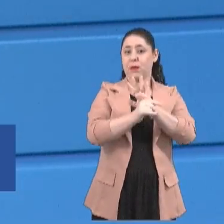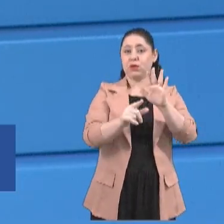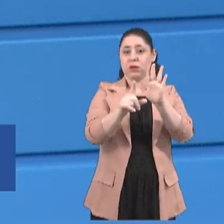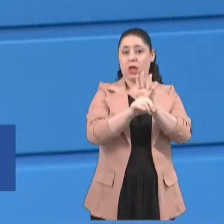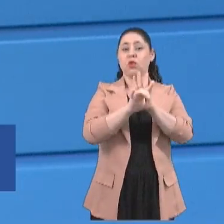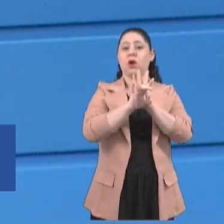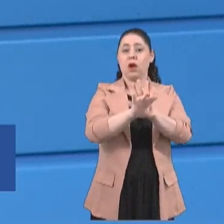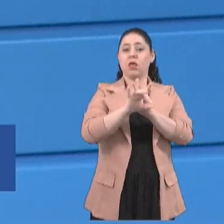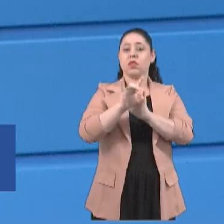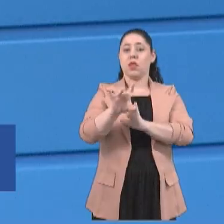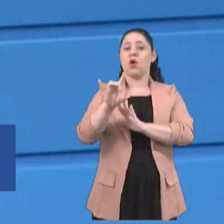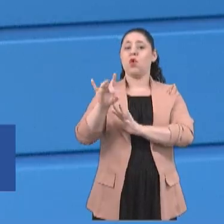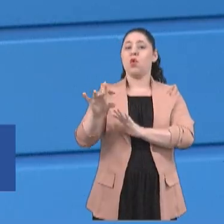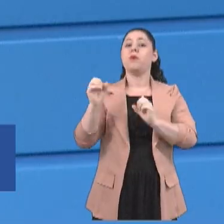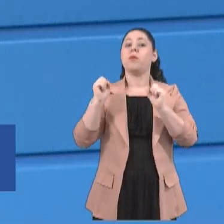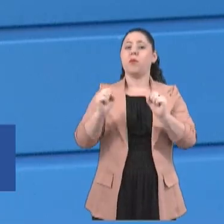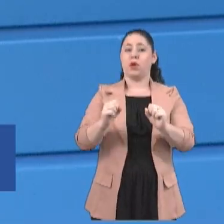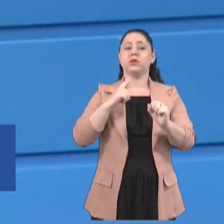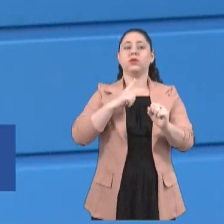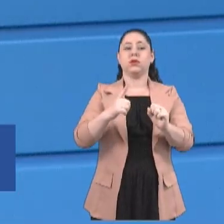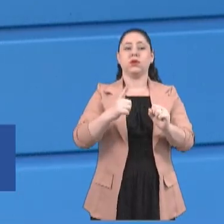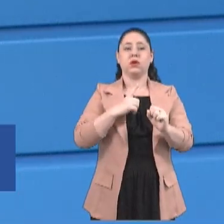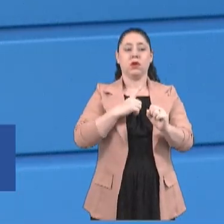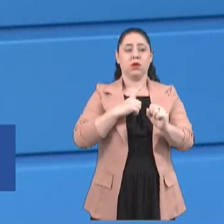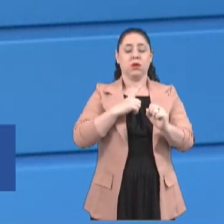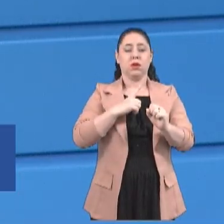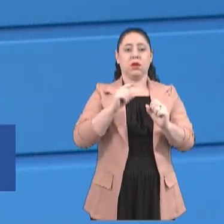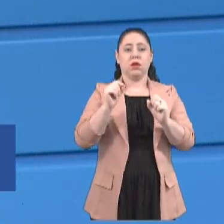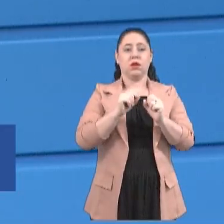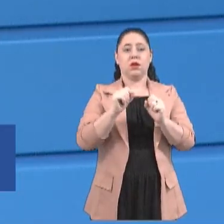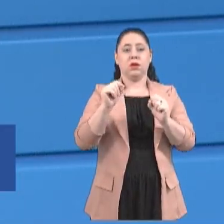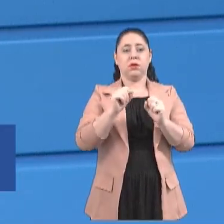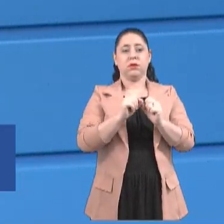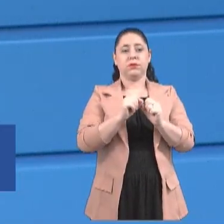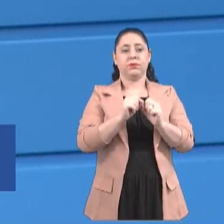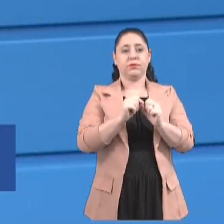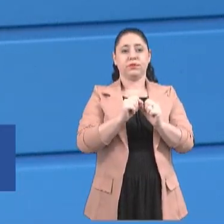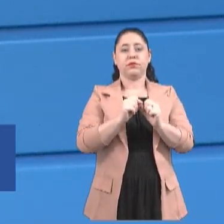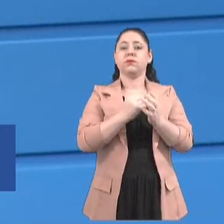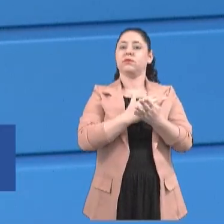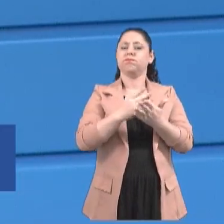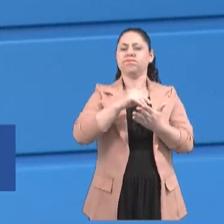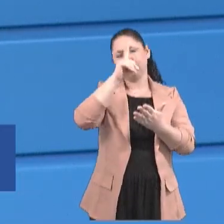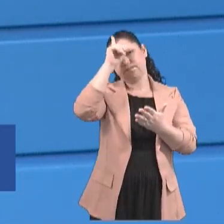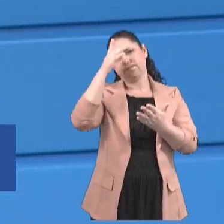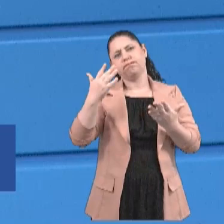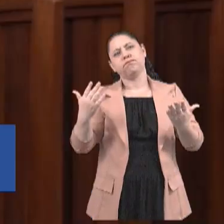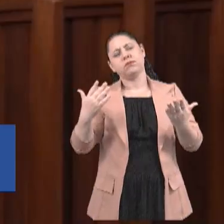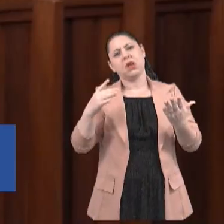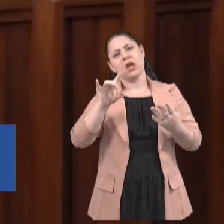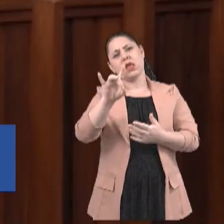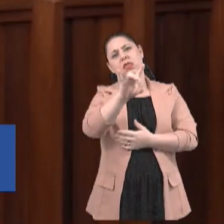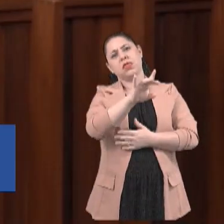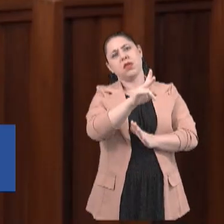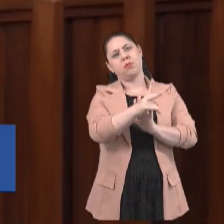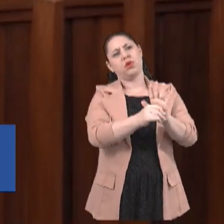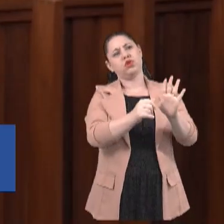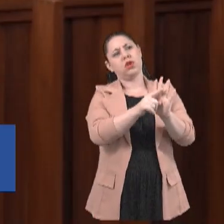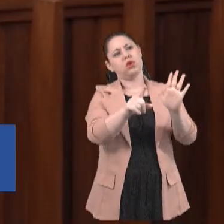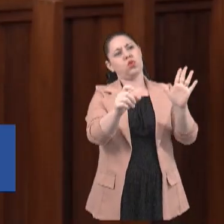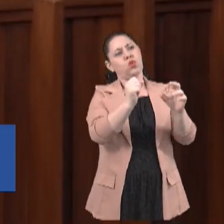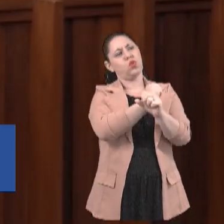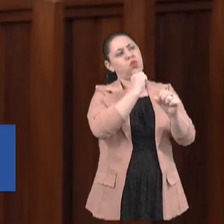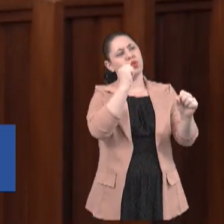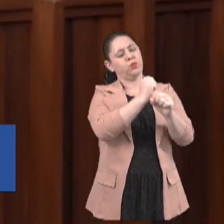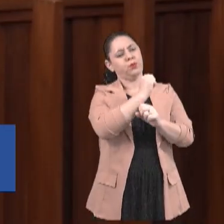Vossa Excelência pode passar para o Brasil como iniciador de uma ideia, em cada projeto de construção